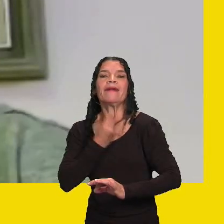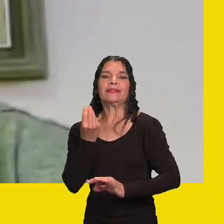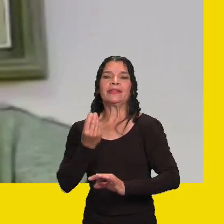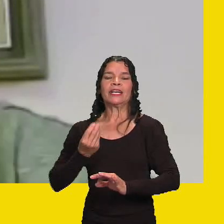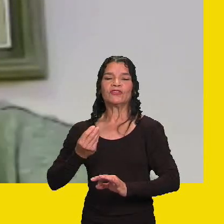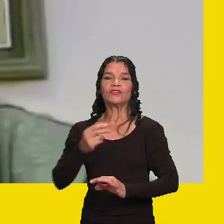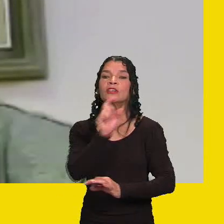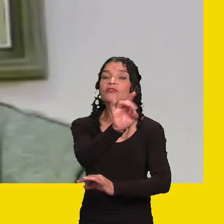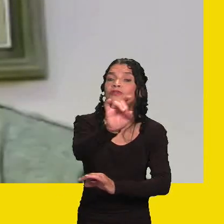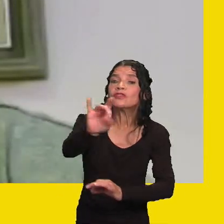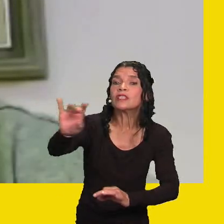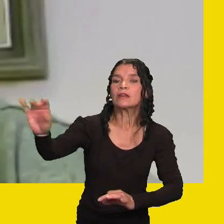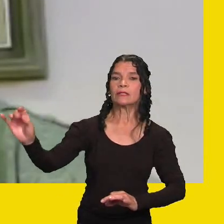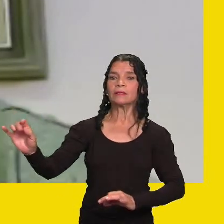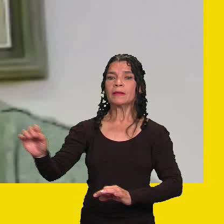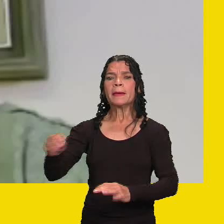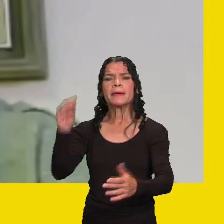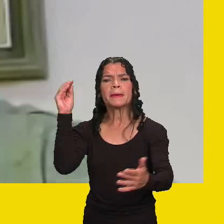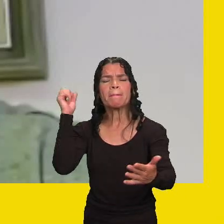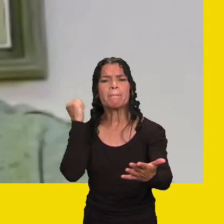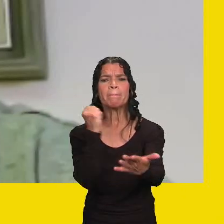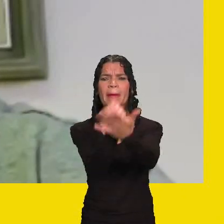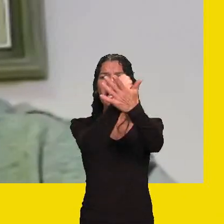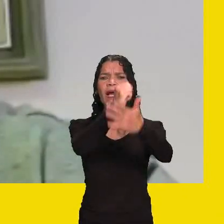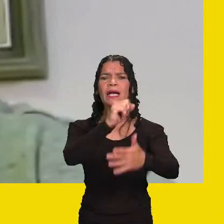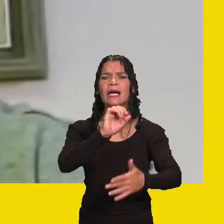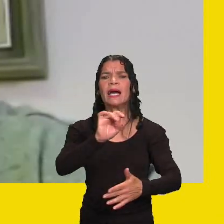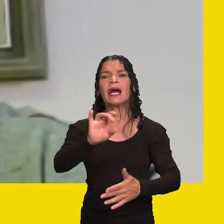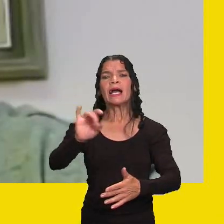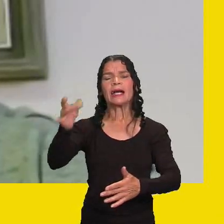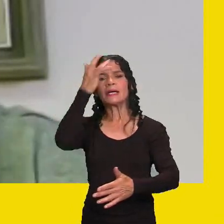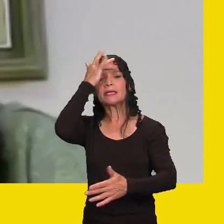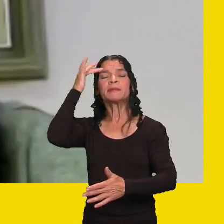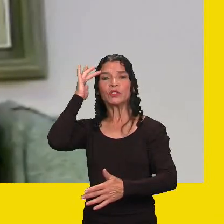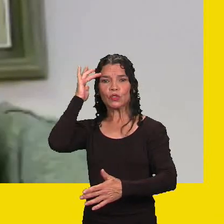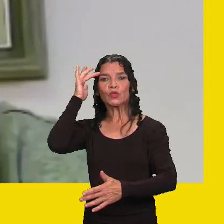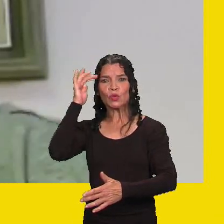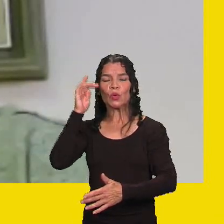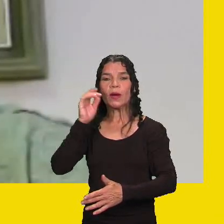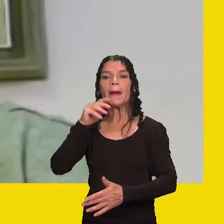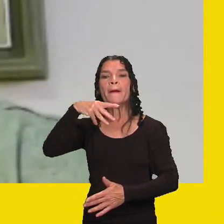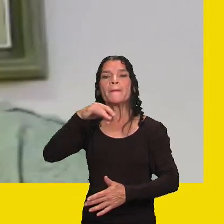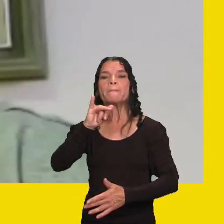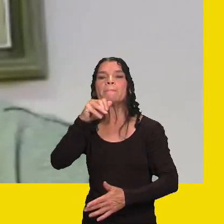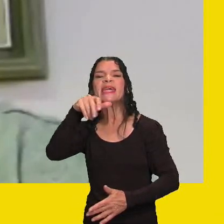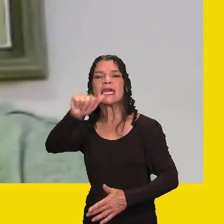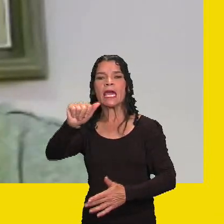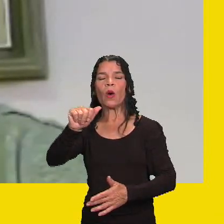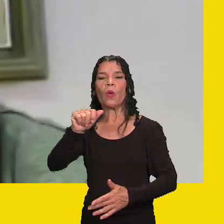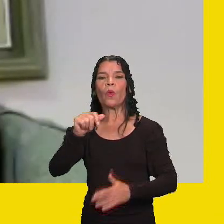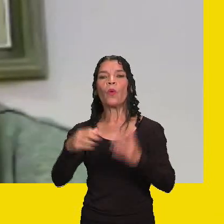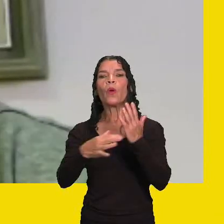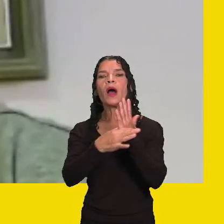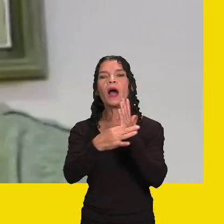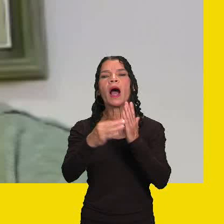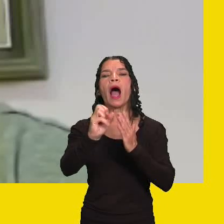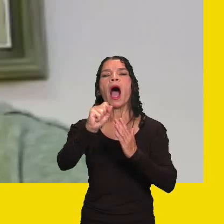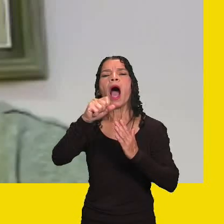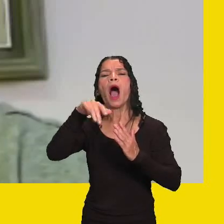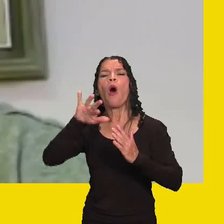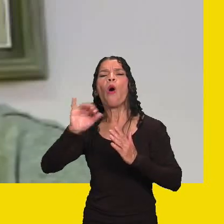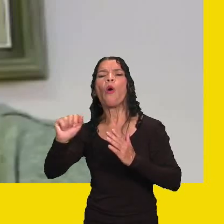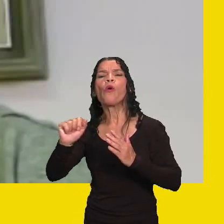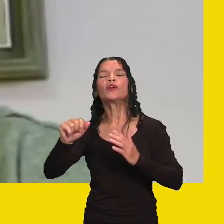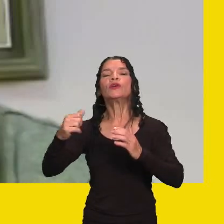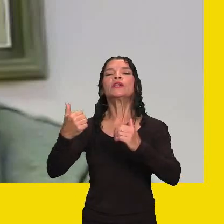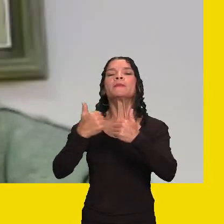diversas, que são realidades marcadas por esse último ônibus que Miguel Arroio coloca quando ele fala lá no livro dele do